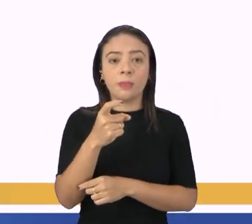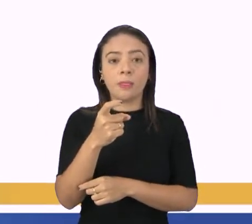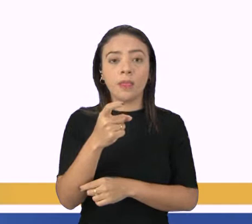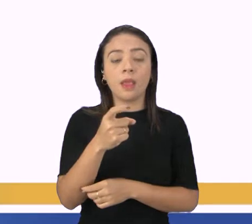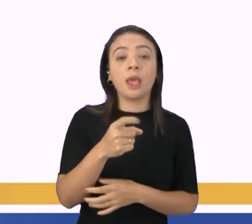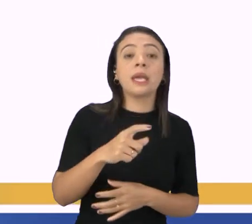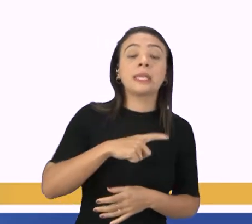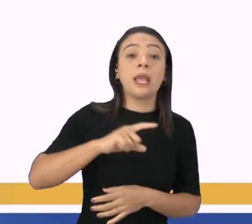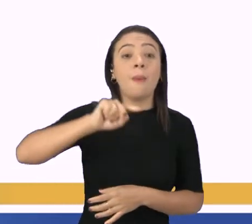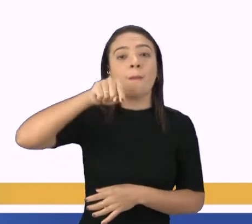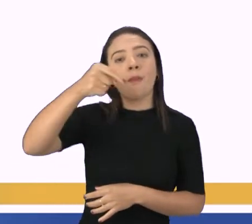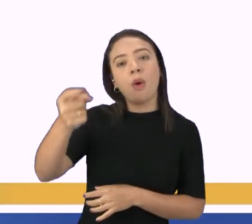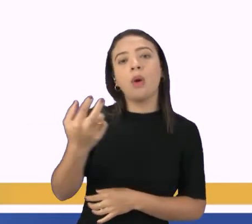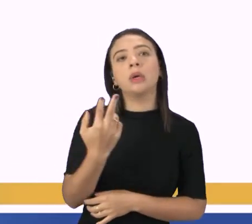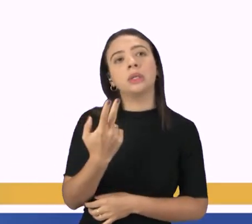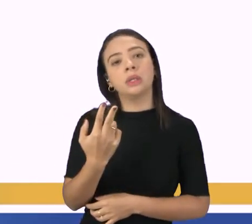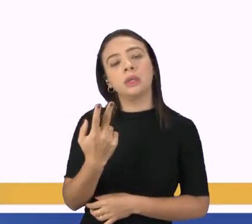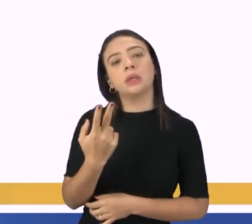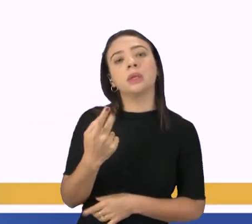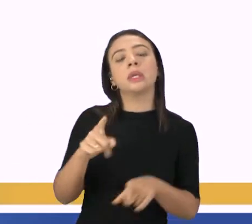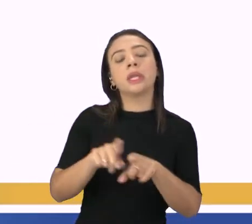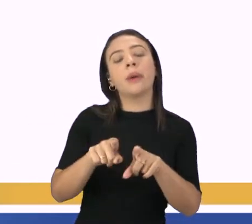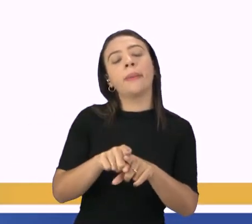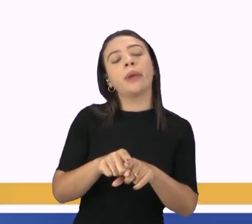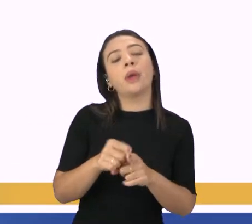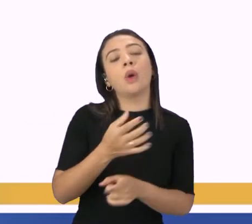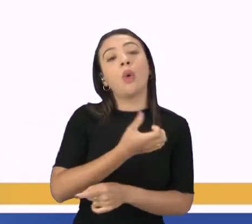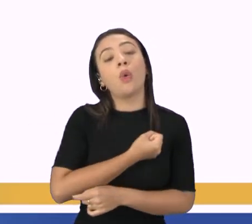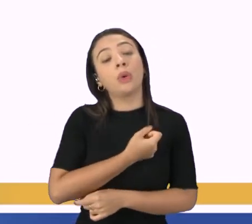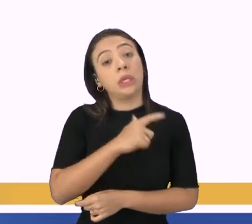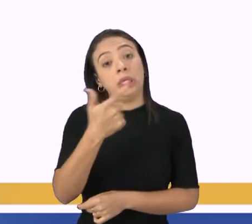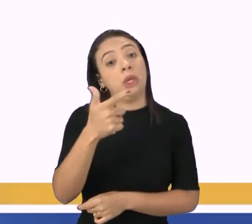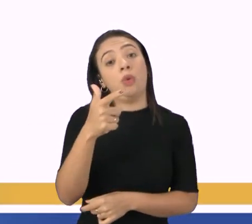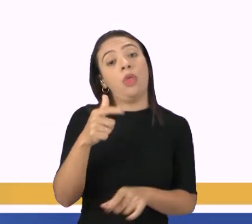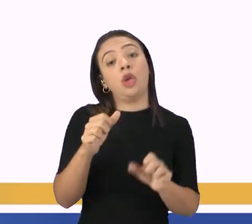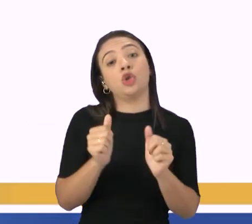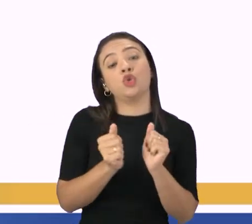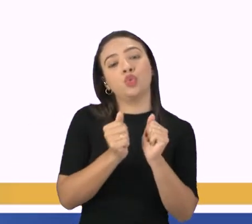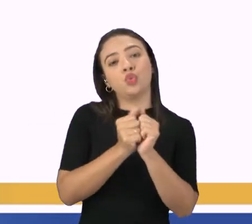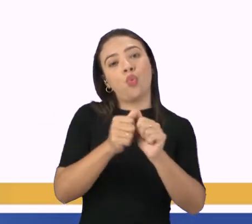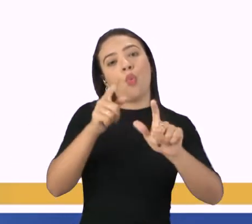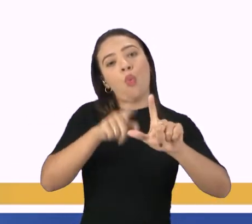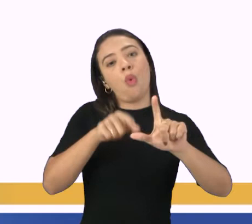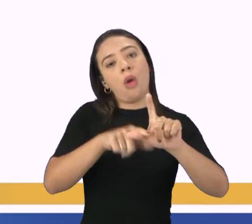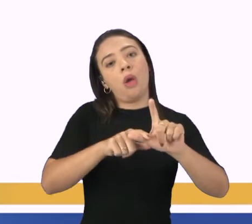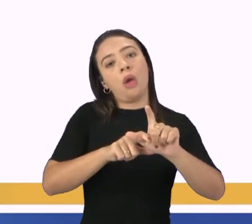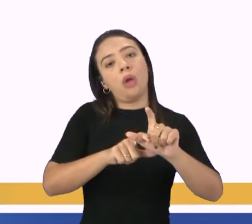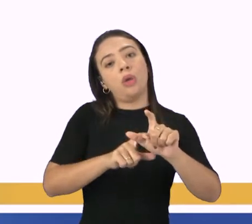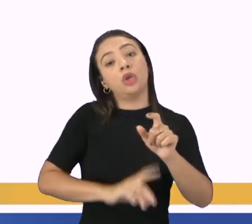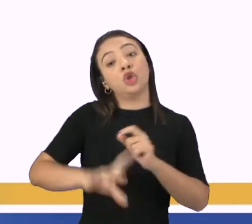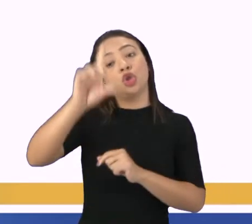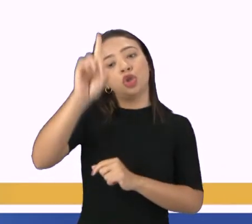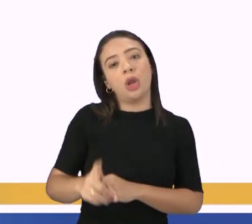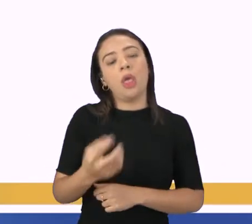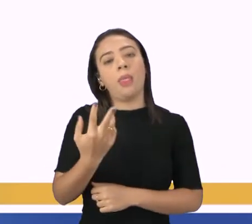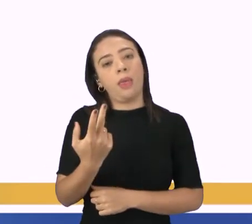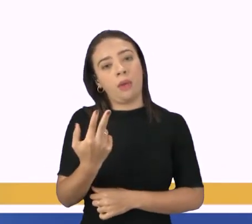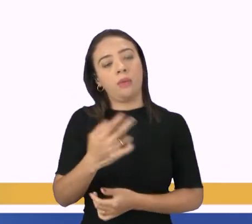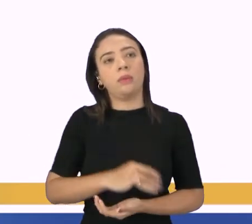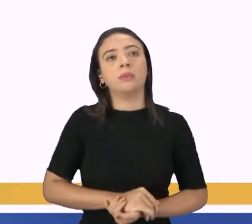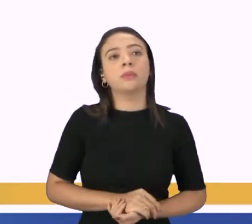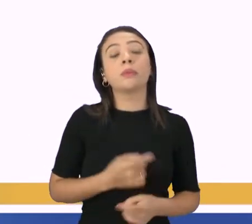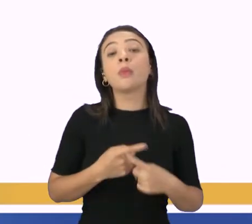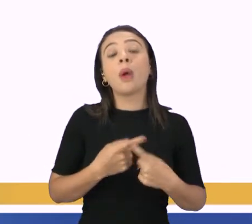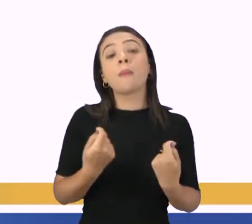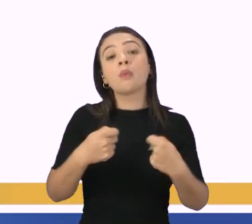e os valores numéricos, que não estão acompanhados de letra, do lado direito da igualdade. Por quê? Porque eu só